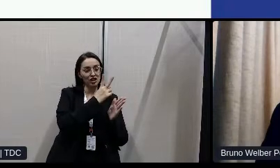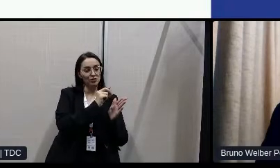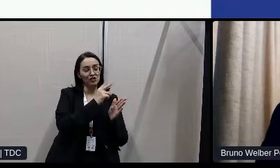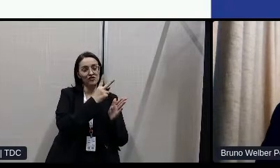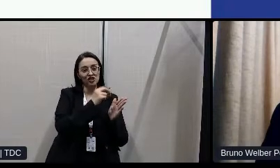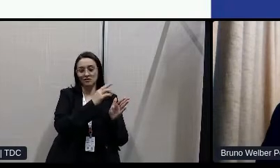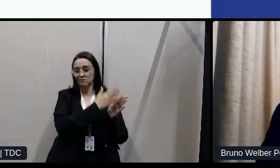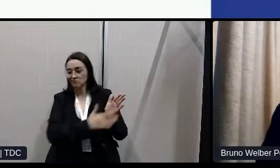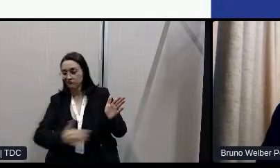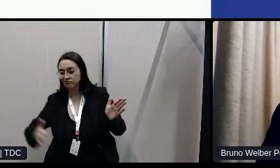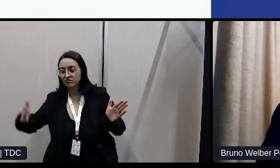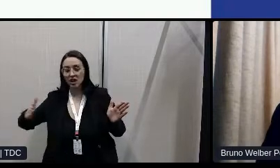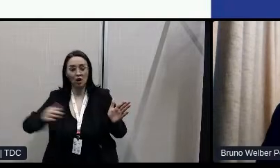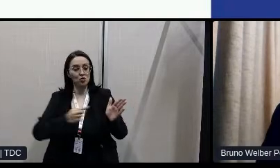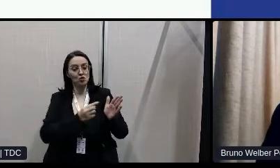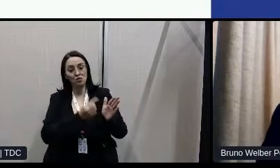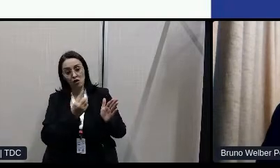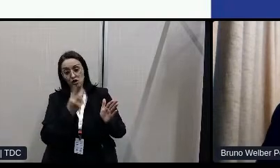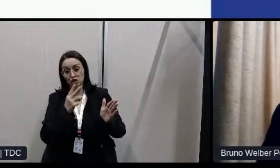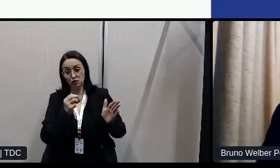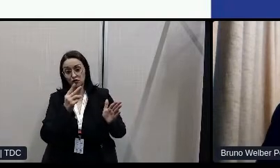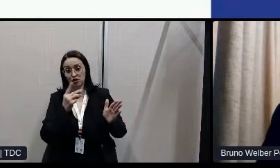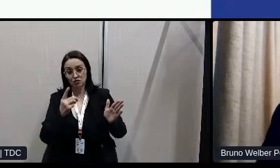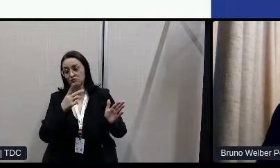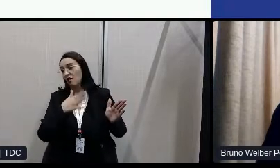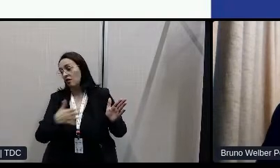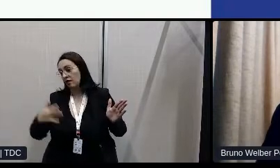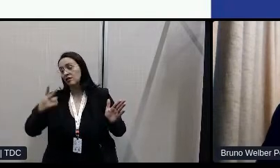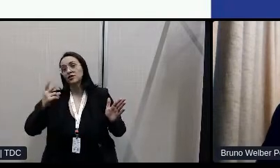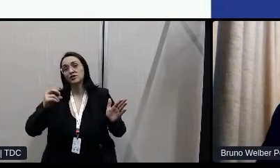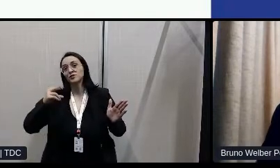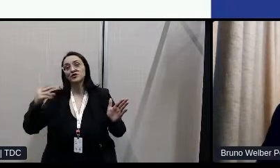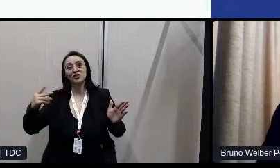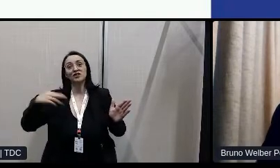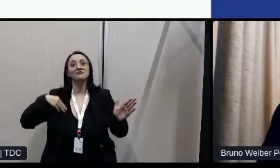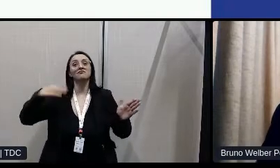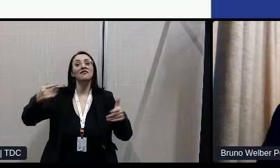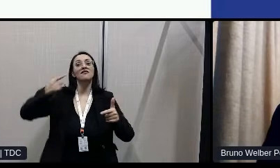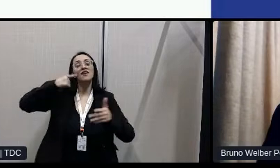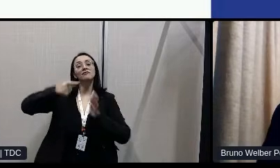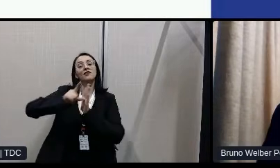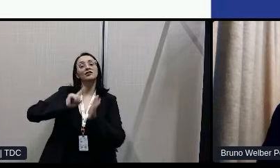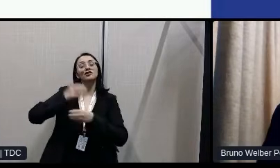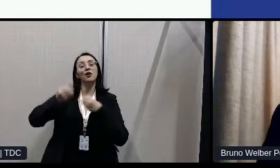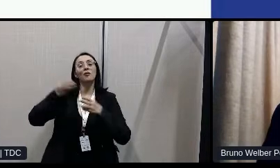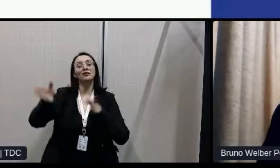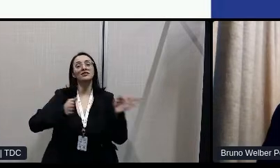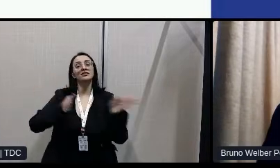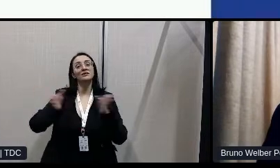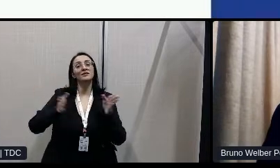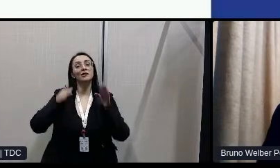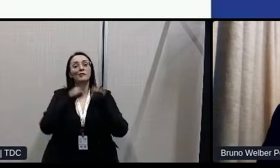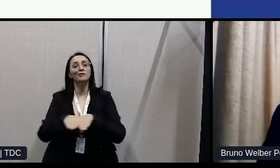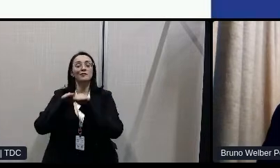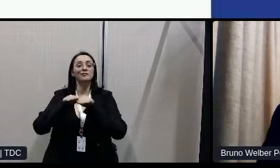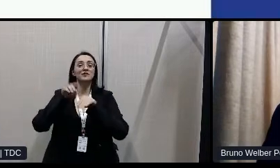manter sempre o nosso método, manter sempre a nossa forma de trabalhar, manter sempre os nossos testes de acessibilidade alinhado com